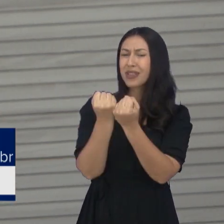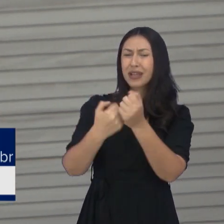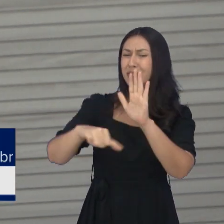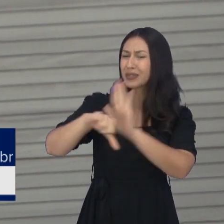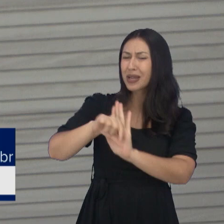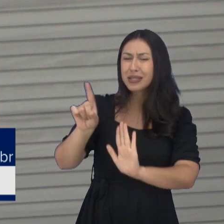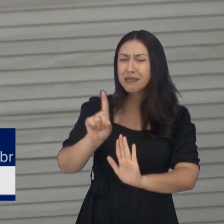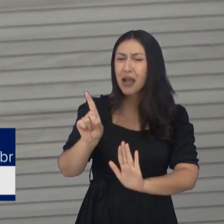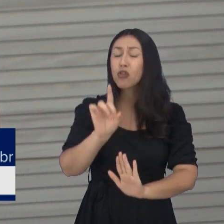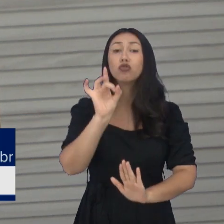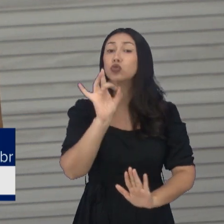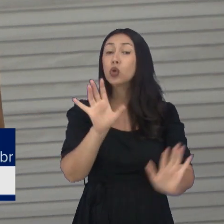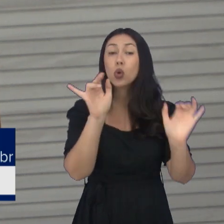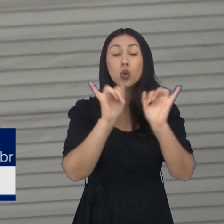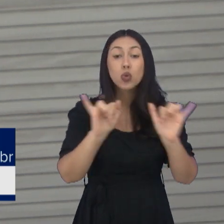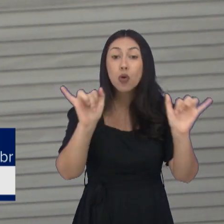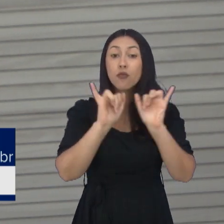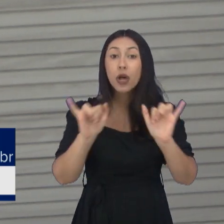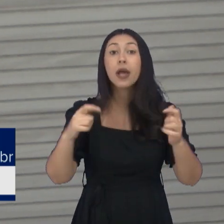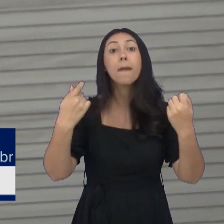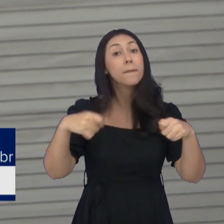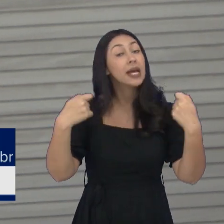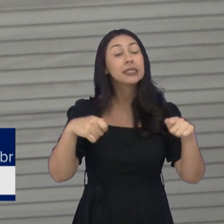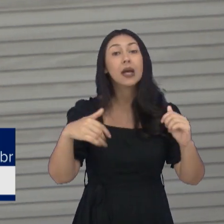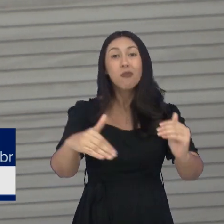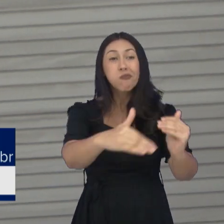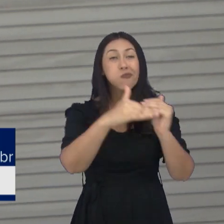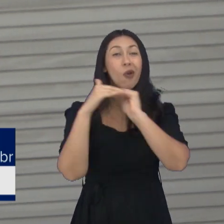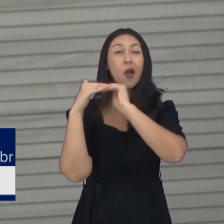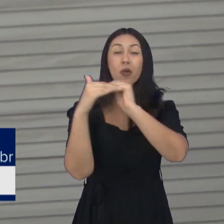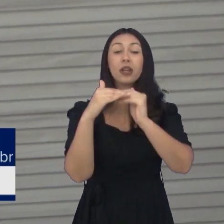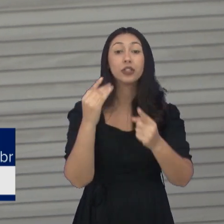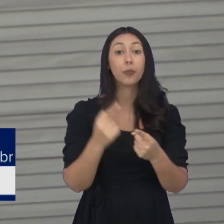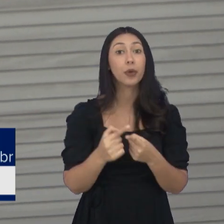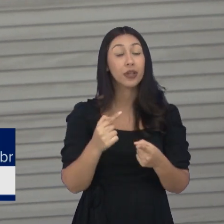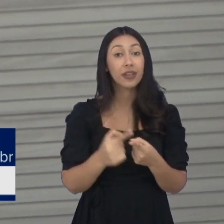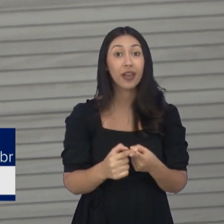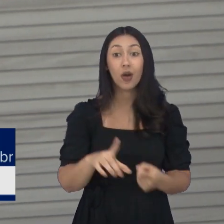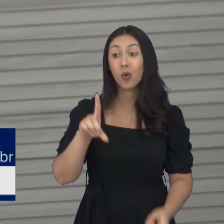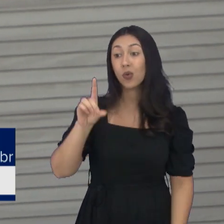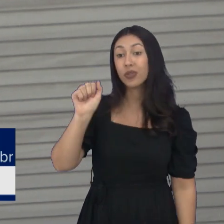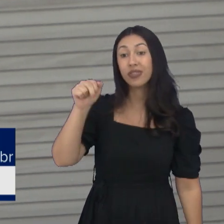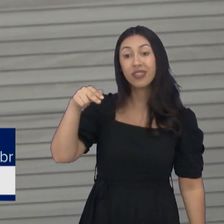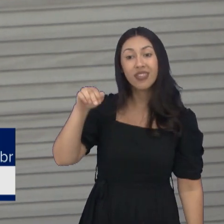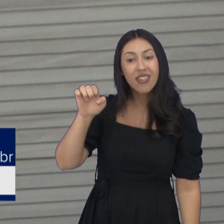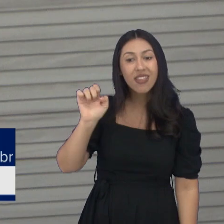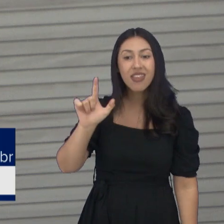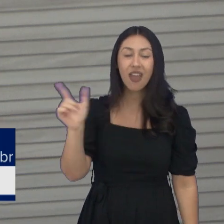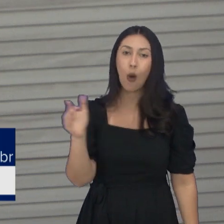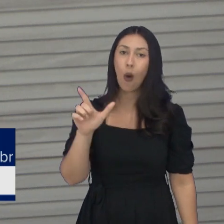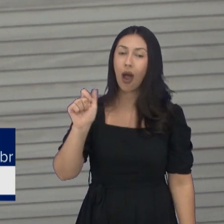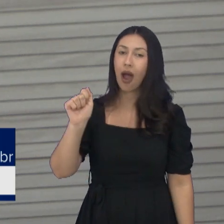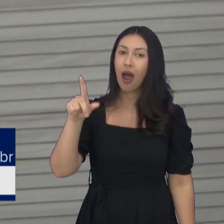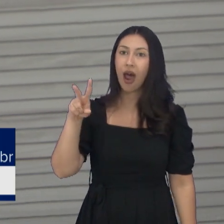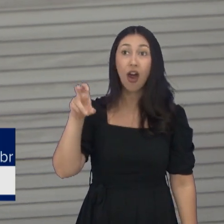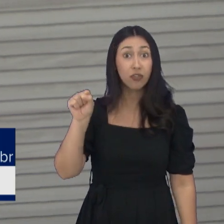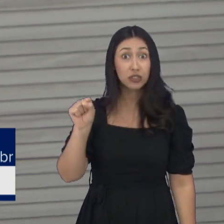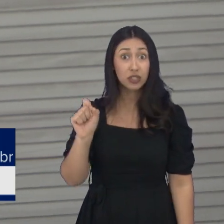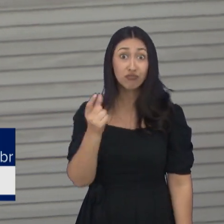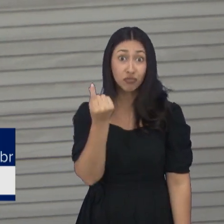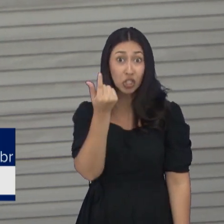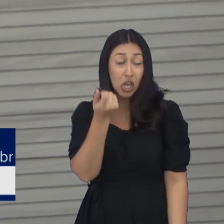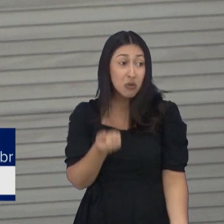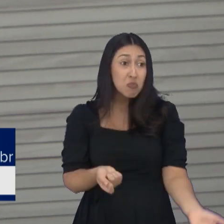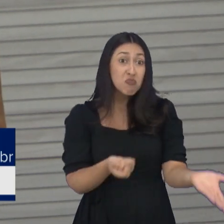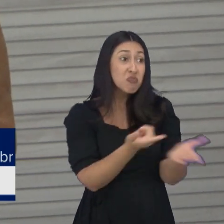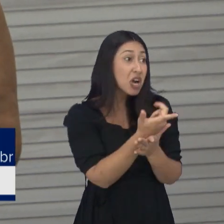Eu só estou falando que tem que ser para todos. Porque, no caso do Daniel Alves, o dinheiro fez com que ele saísse.